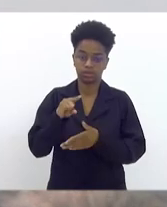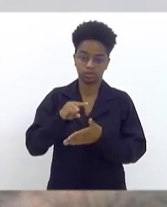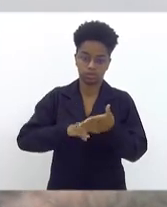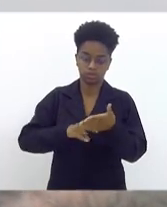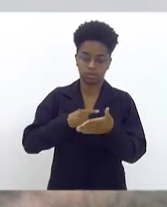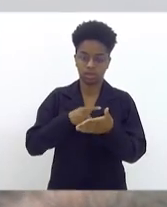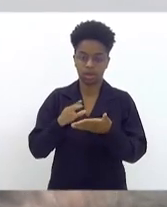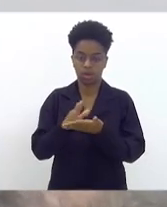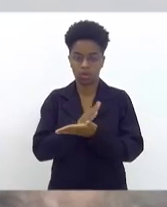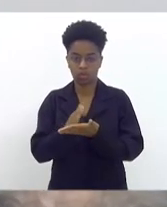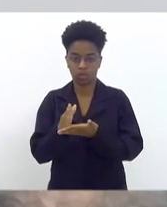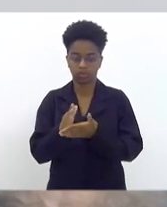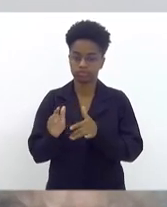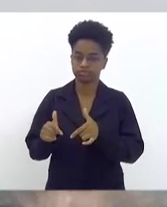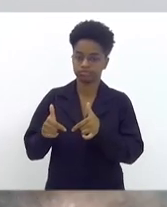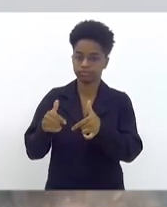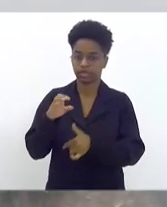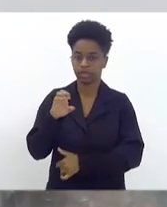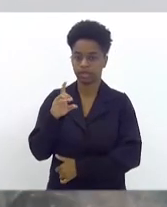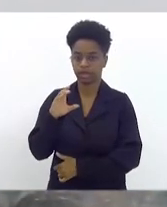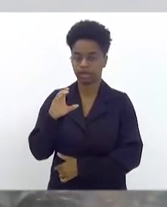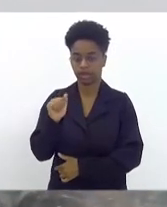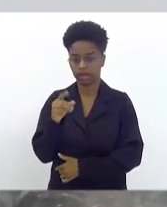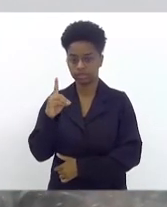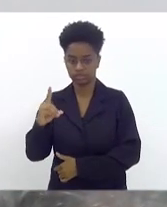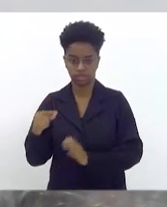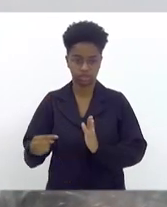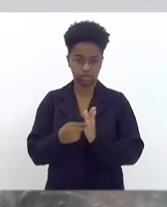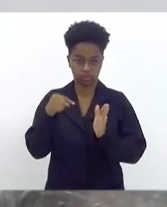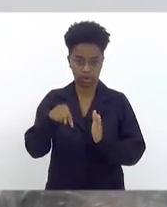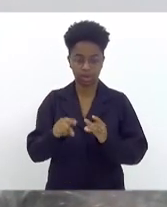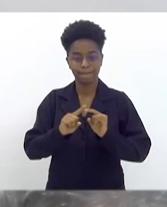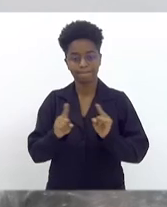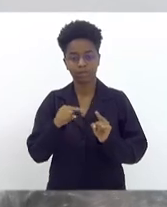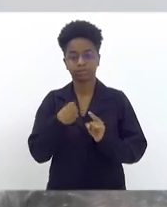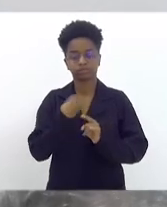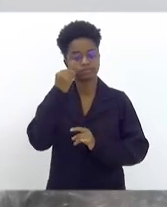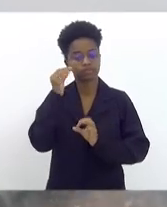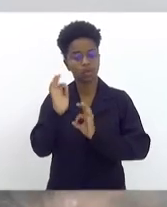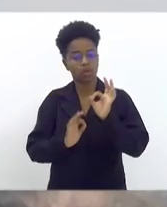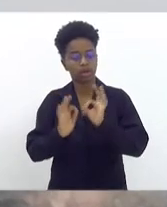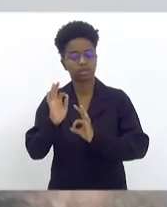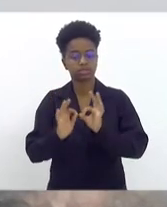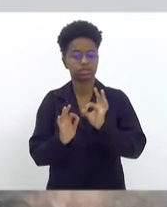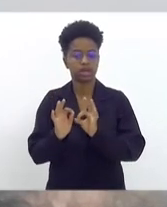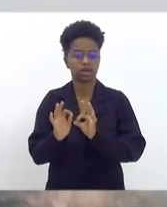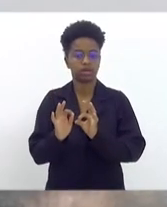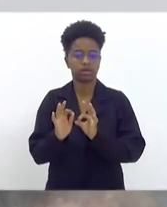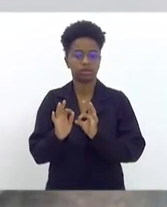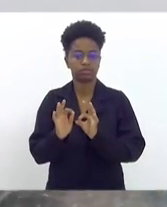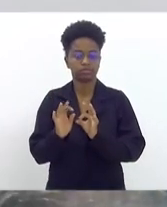algumas práticas do ECAD ali denunciadas essa casa, mas que a gente pudesse delinear como